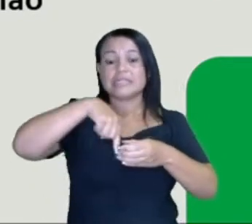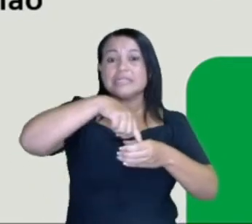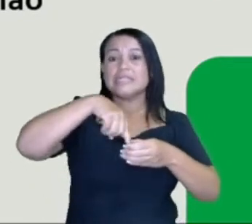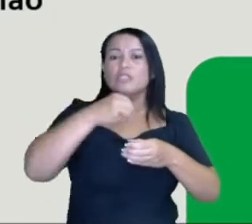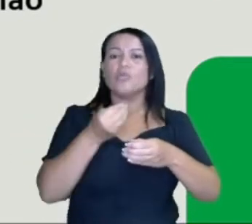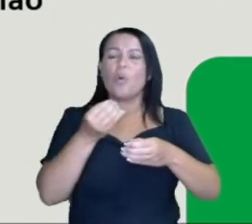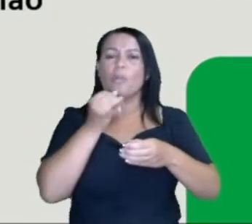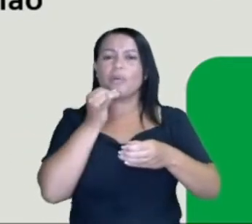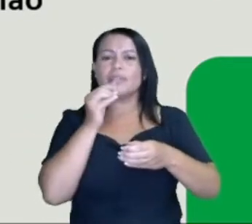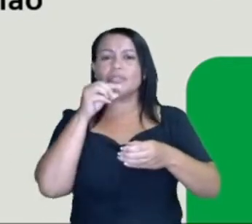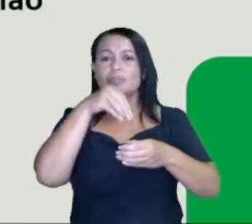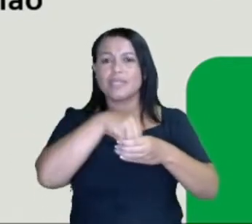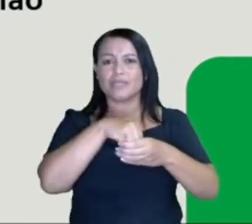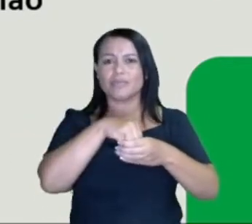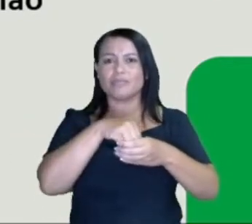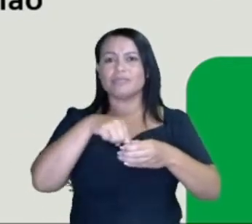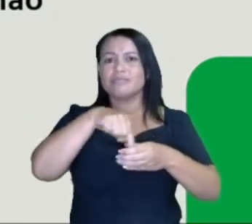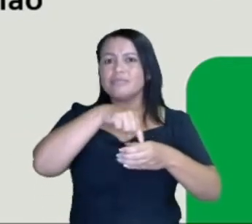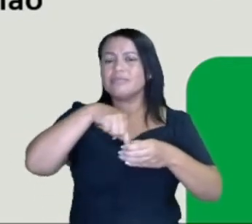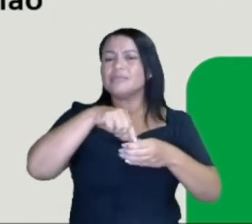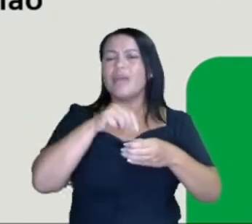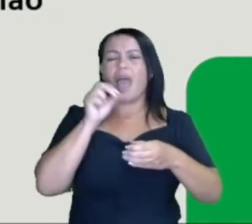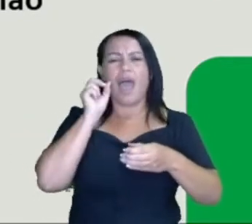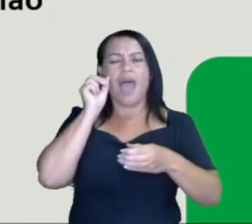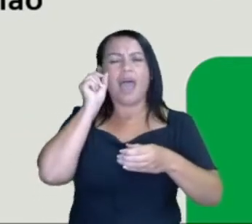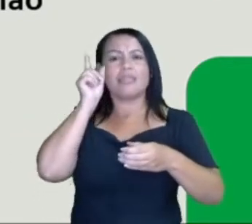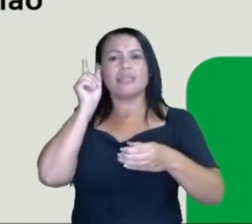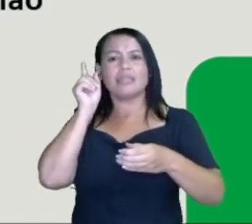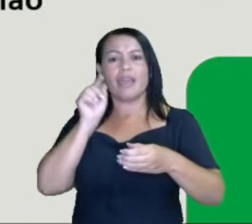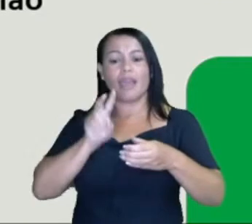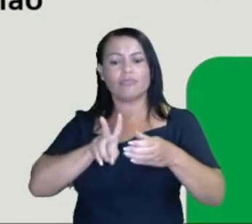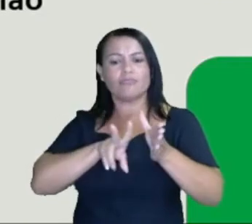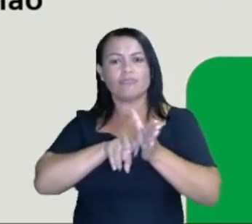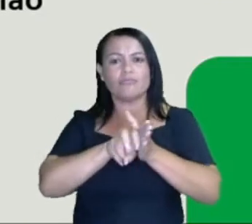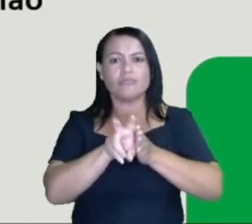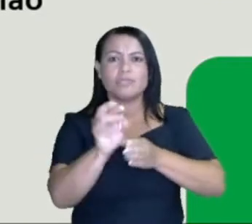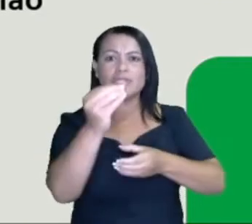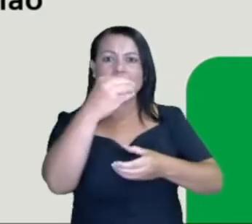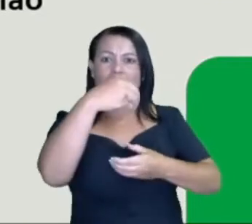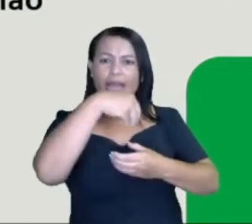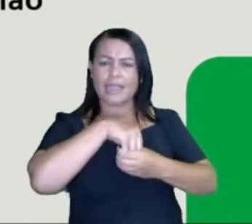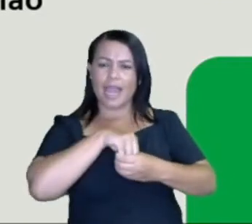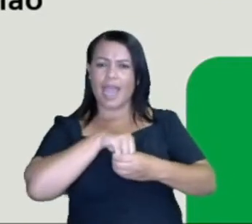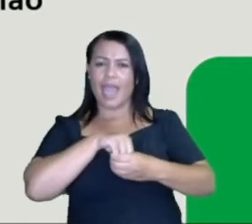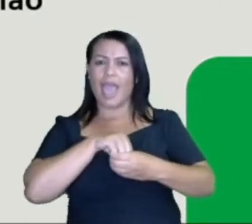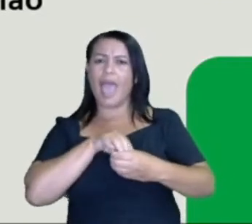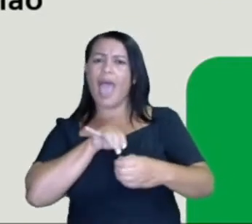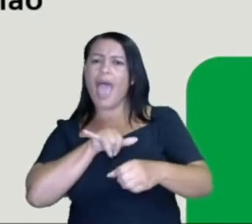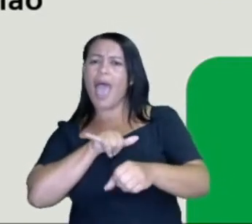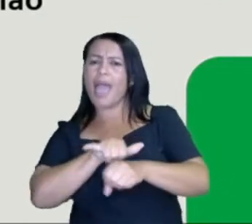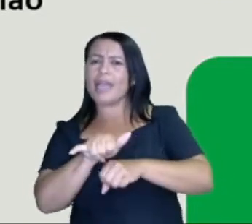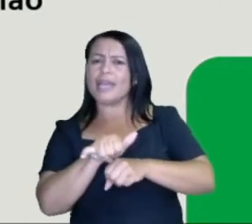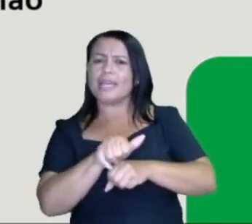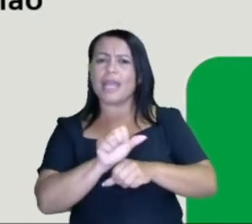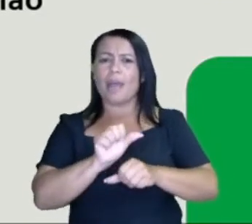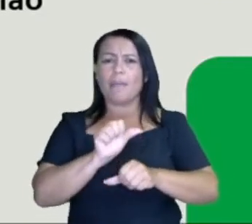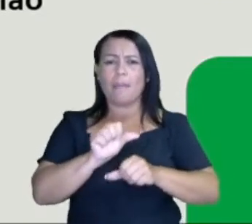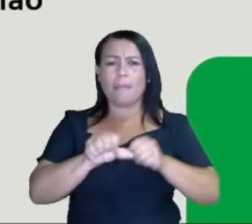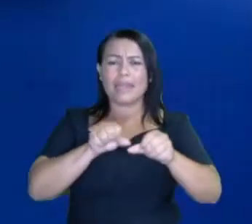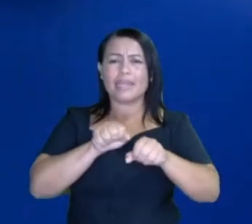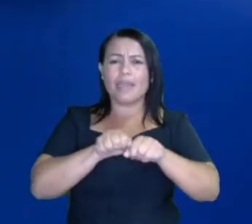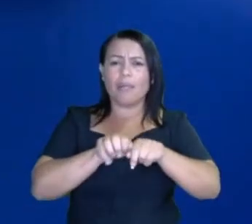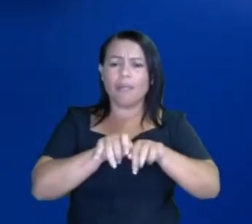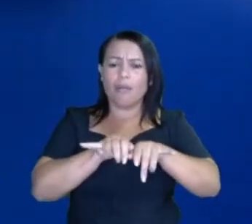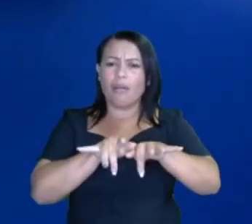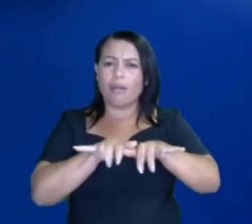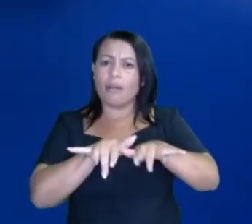enganar esta célula. A ideia do vírus é entrar dentro da célula, enganar a célula para que produza mais vírus,